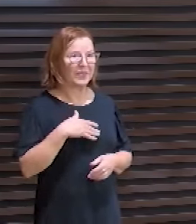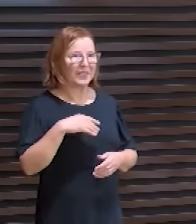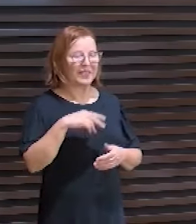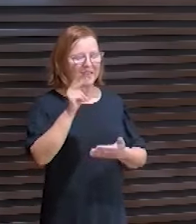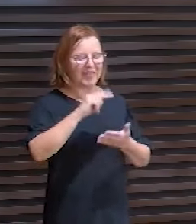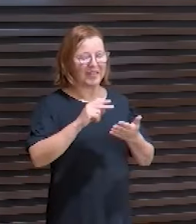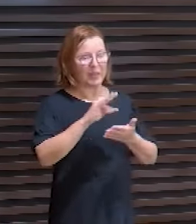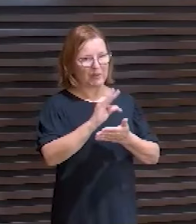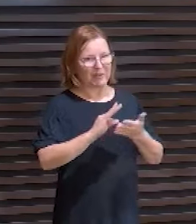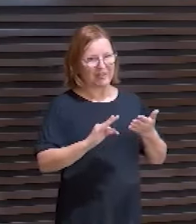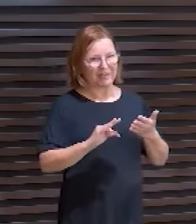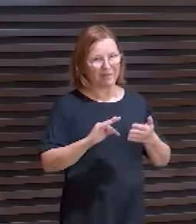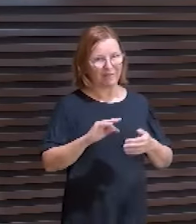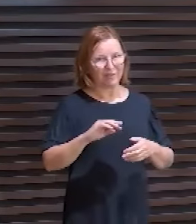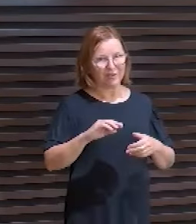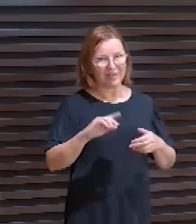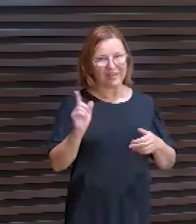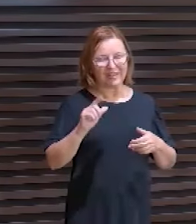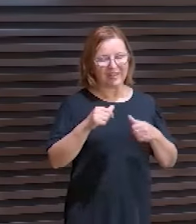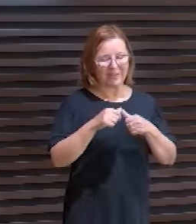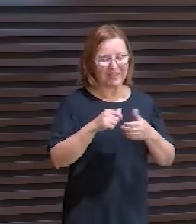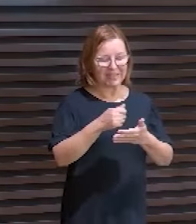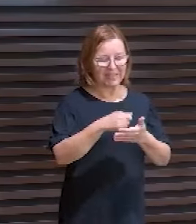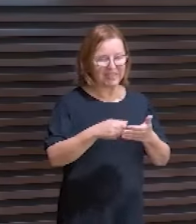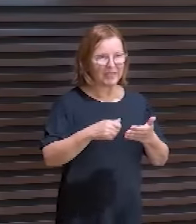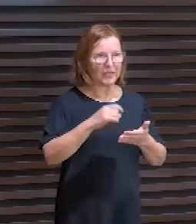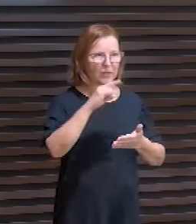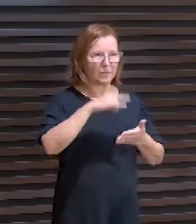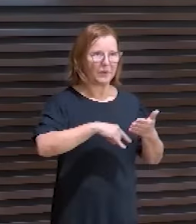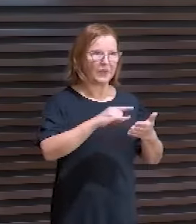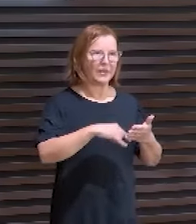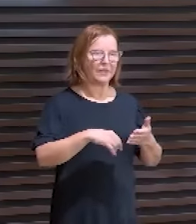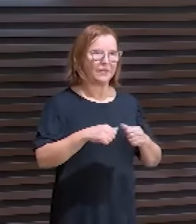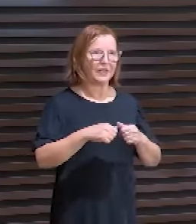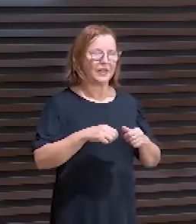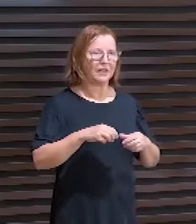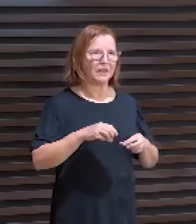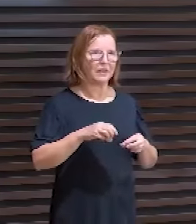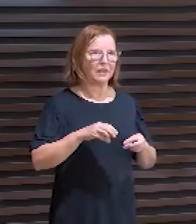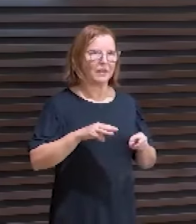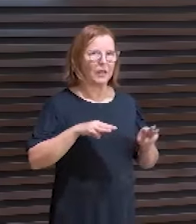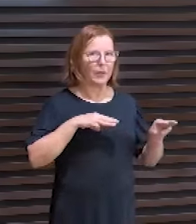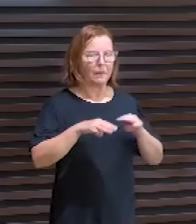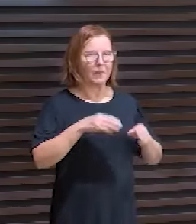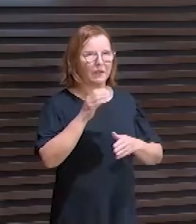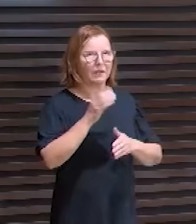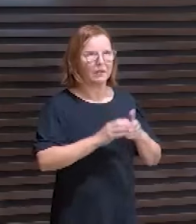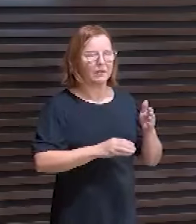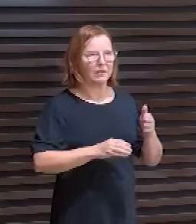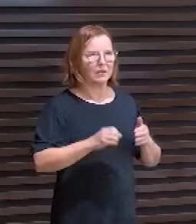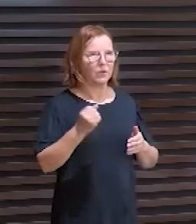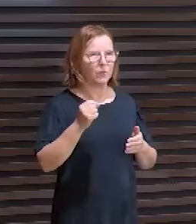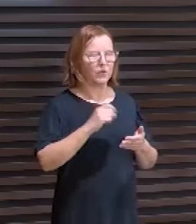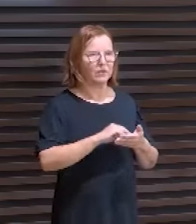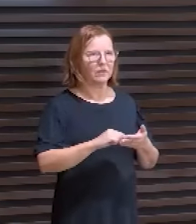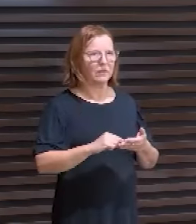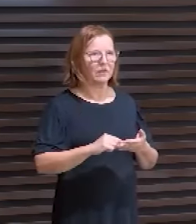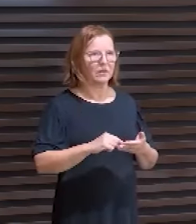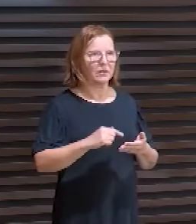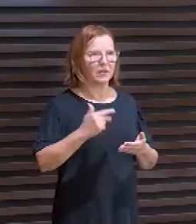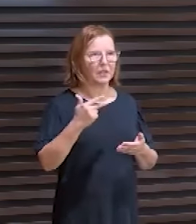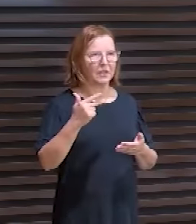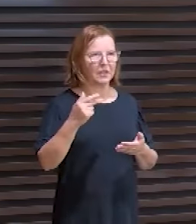tá no boletim eh que tá em Marcos 8:34 e 35